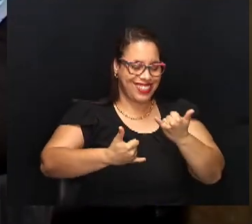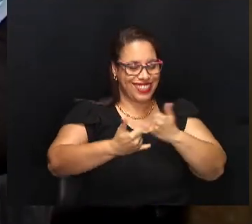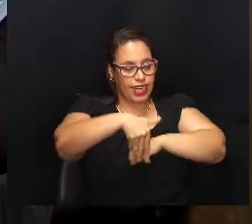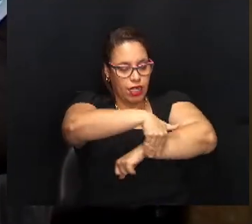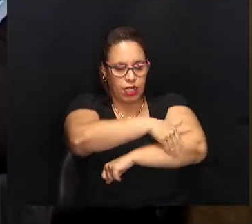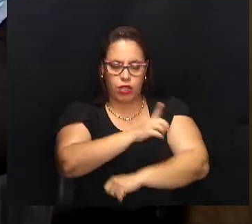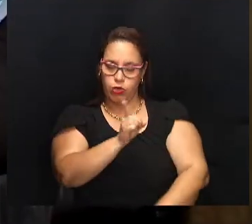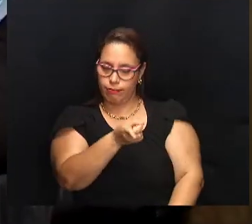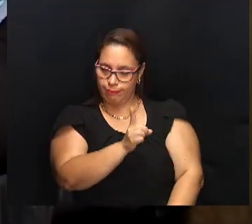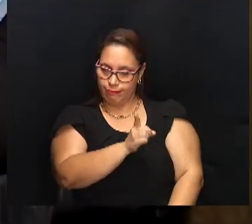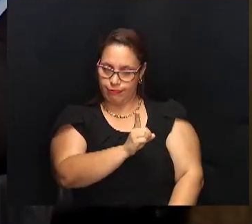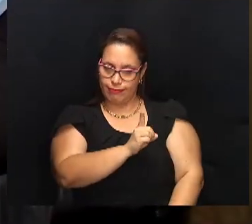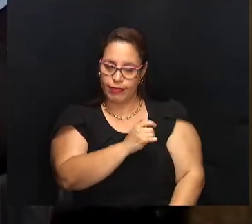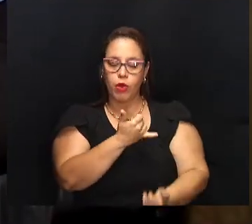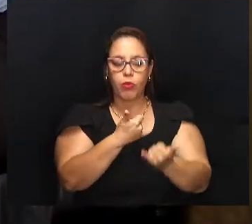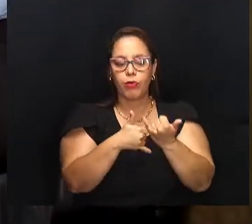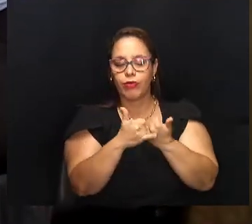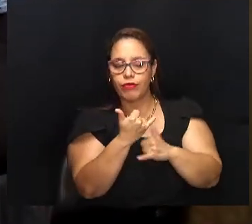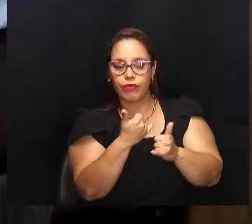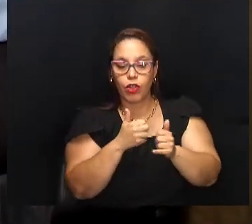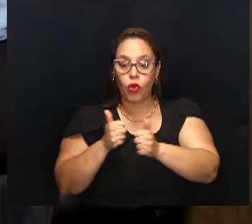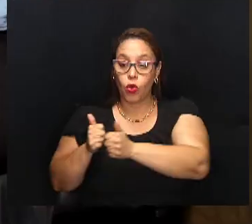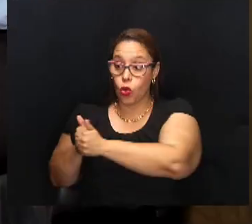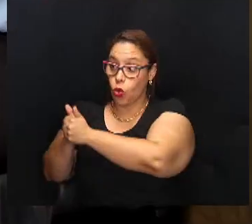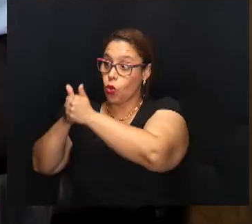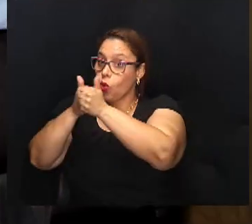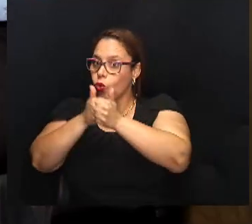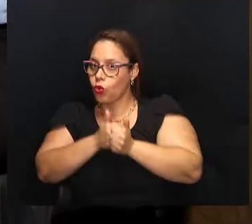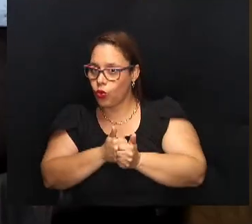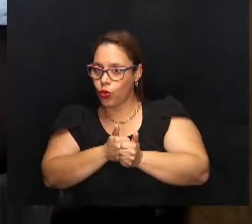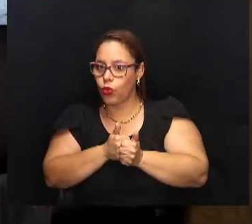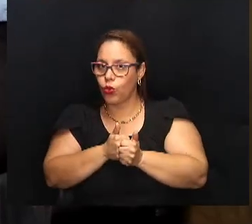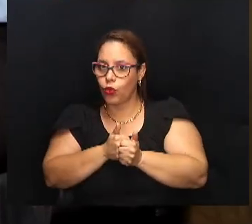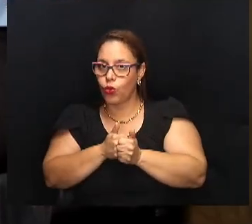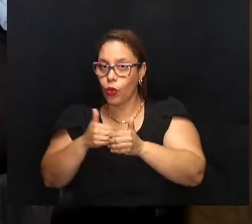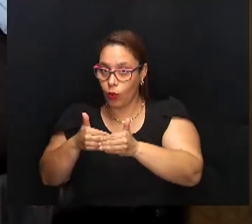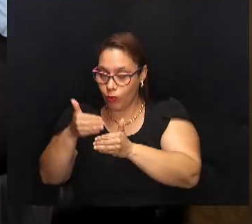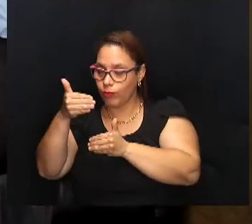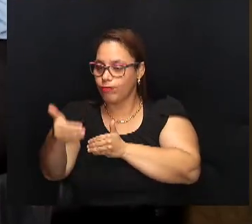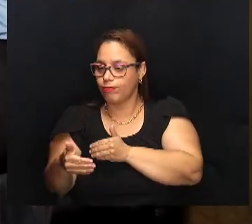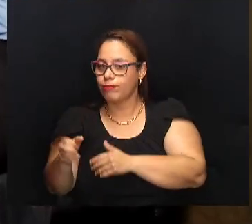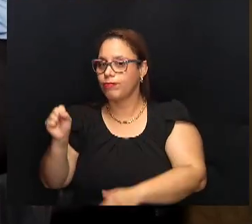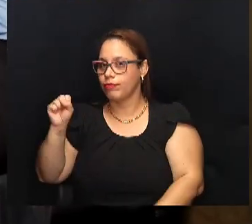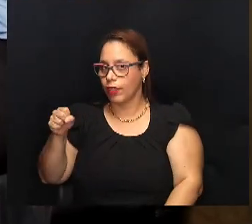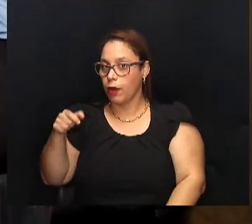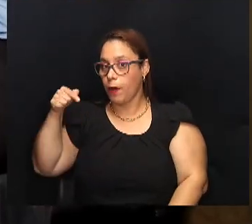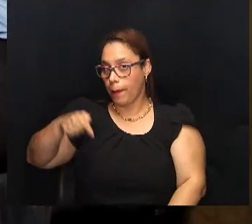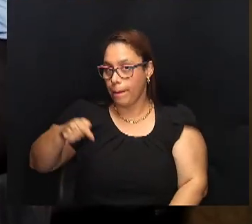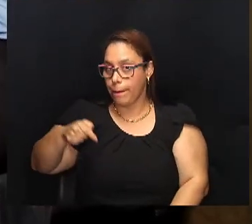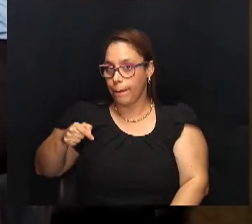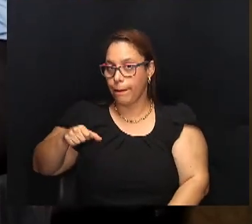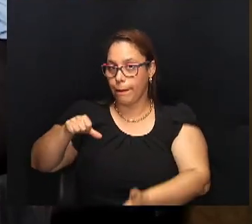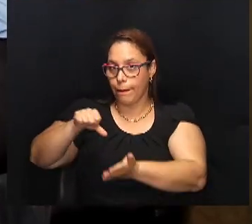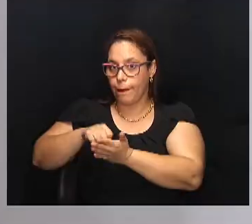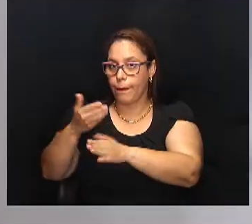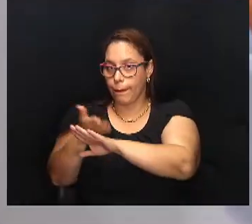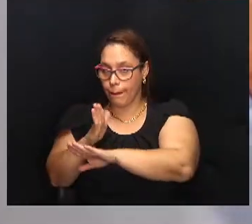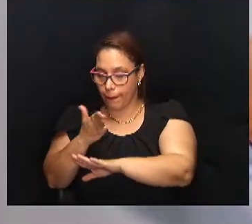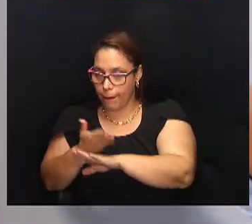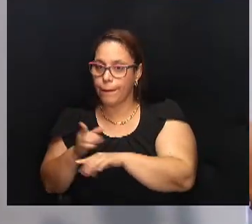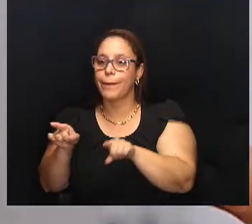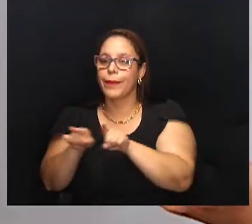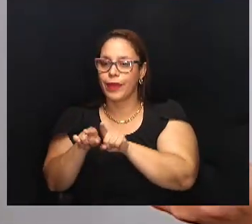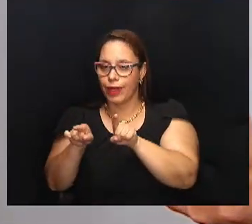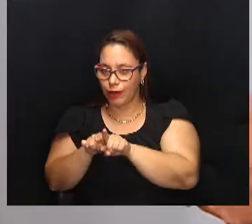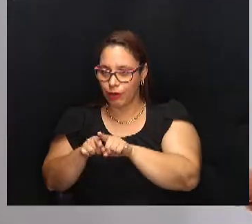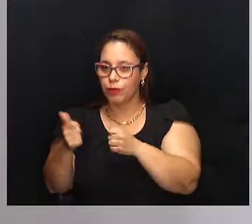rua, se não for para brincar. Vocês né? acompanham Sempre, também sim, isso, sim, né? Uma extensão, né? Sim. Aqui no centro de treinamento e também